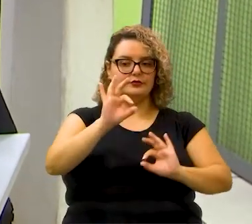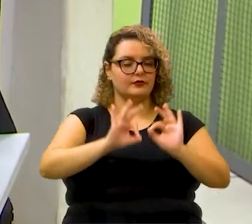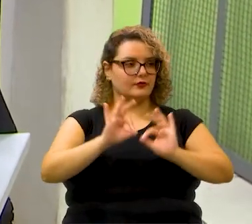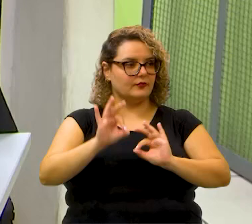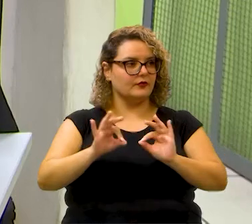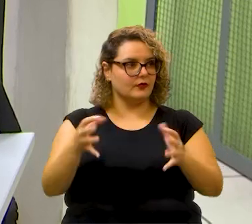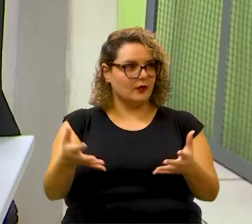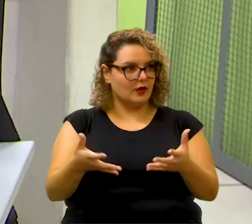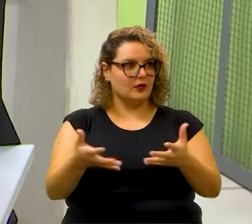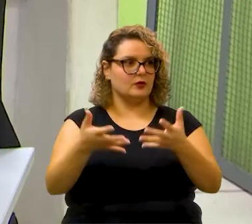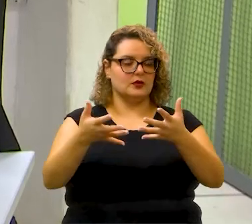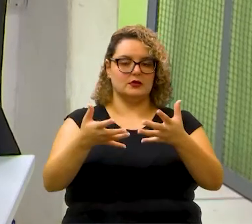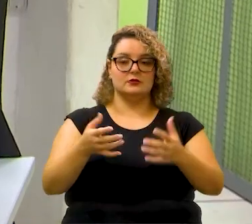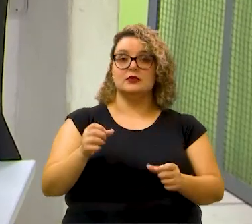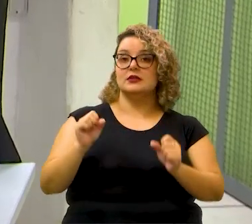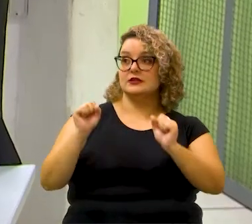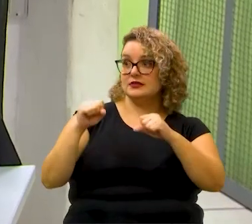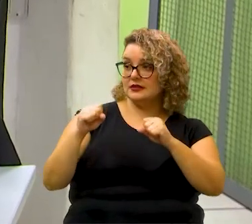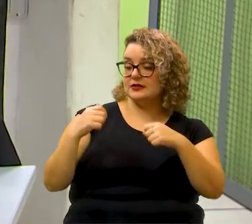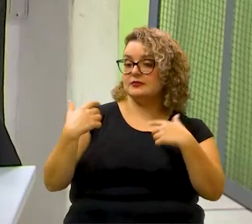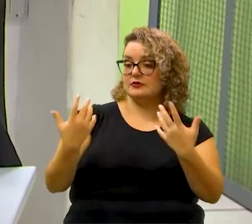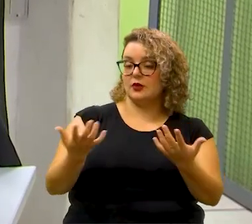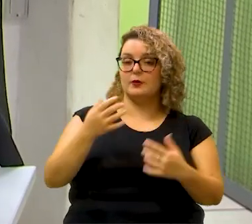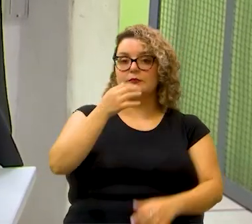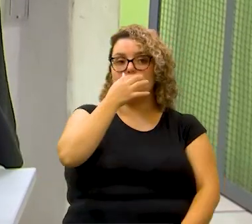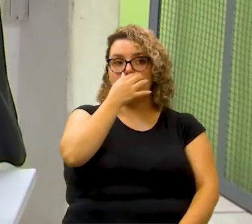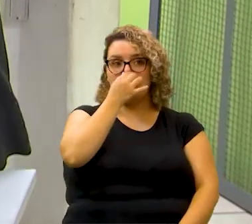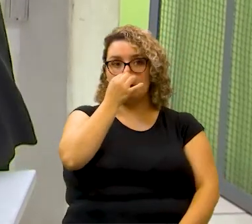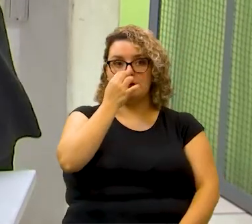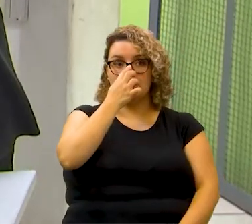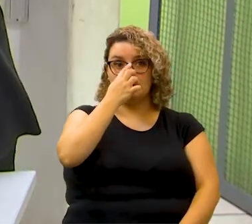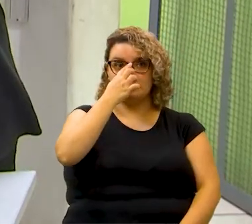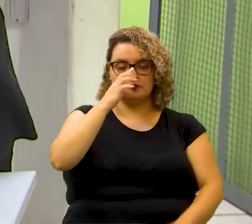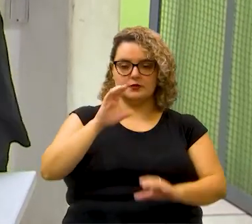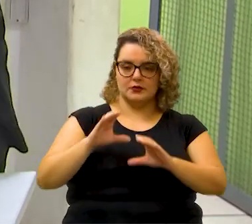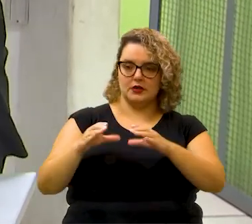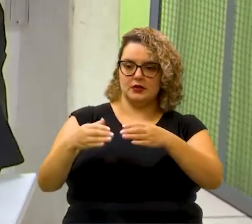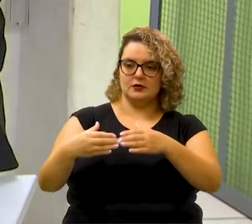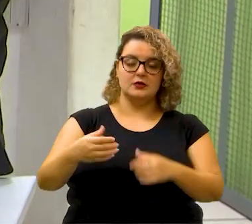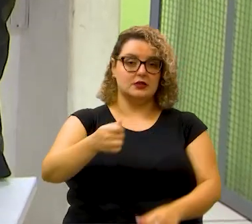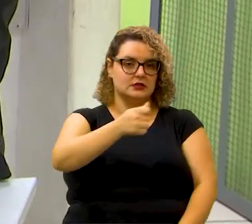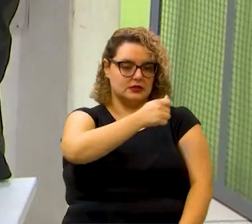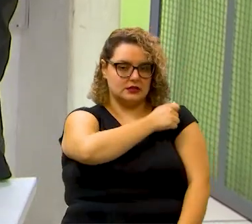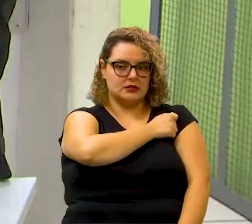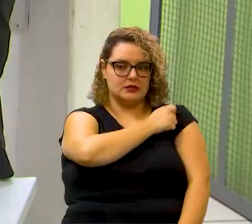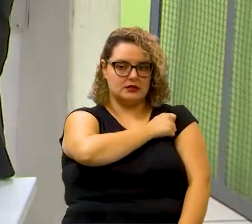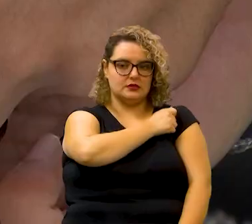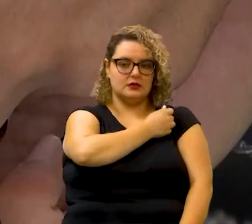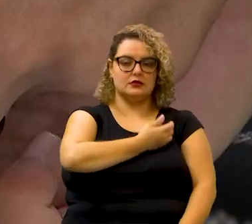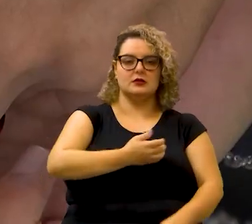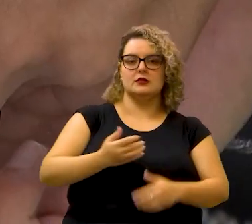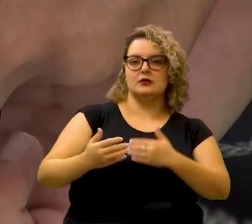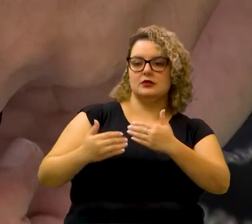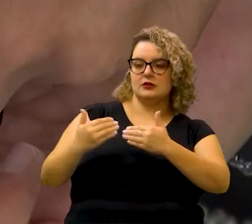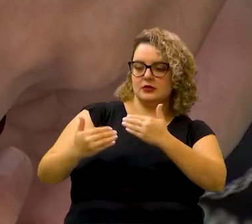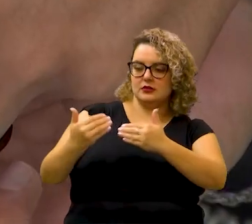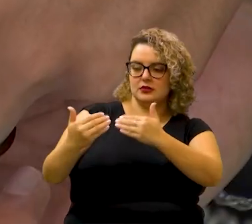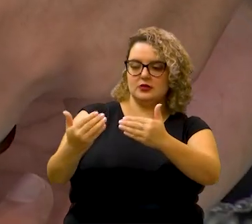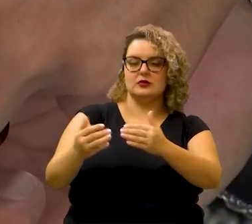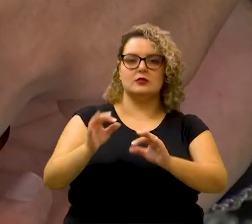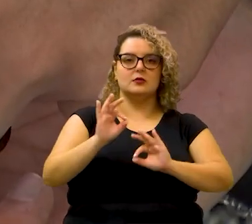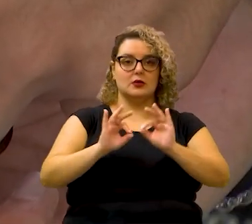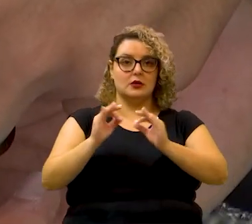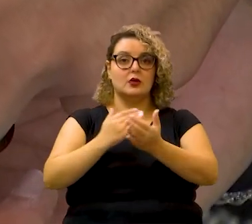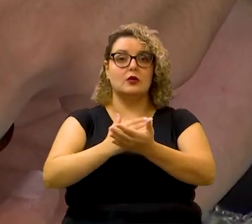num projeto tão exitoso assim, né? Uhum. A equipe, esses alunos que trabalharam nesse projeto, eles